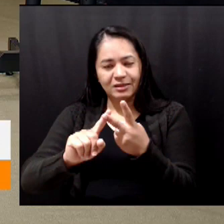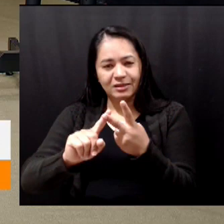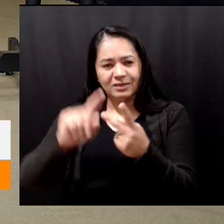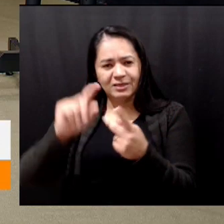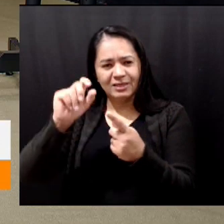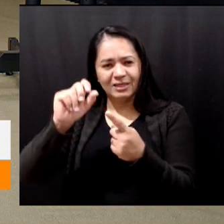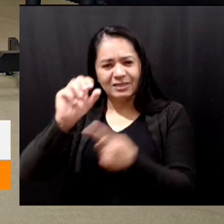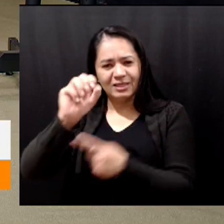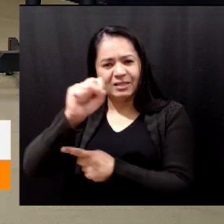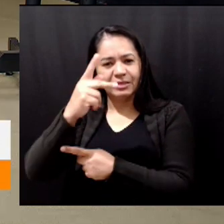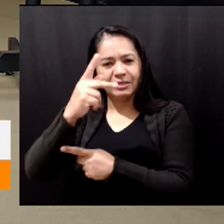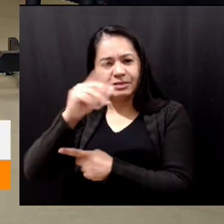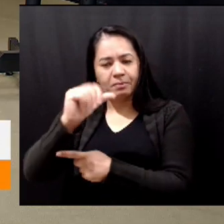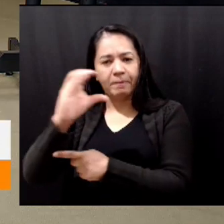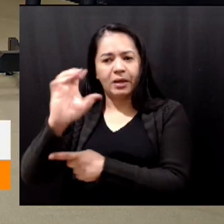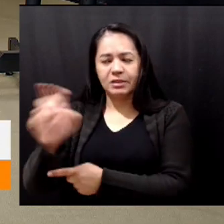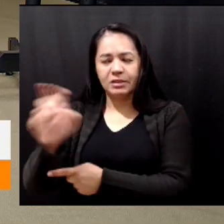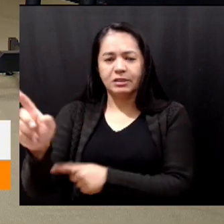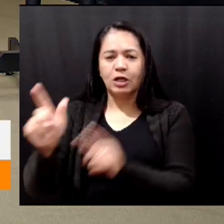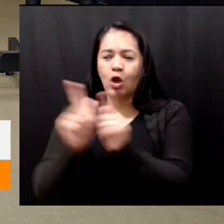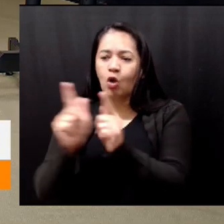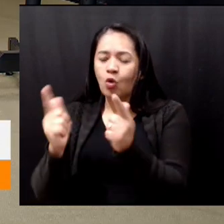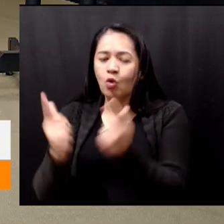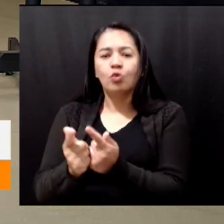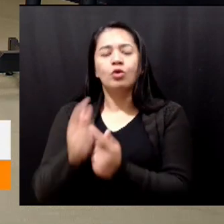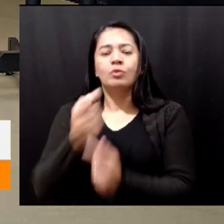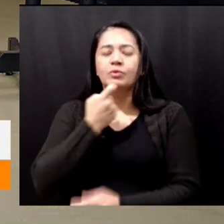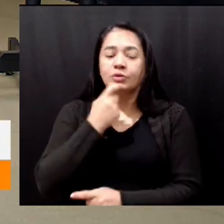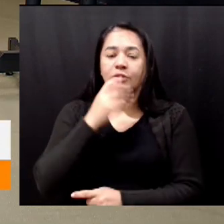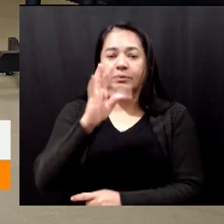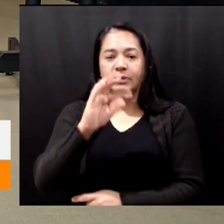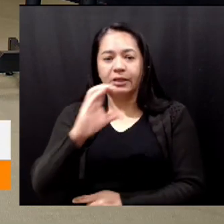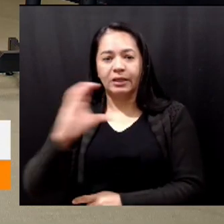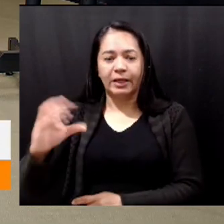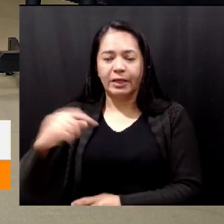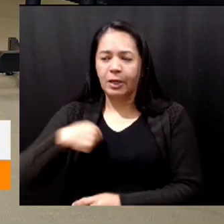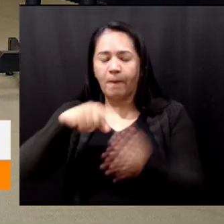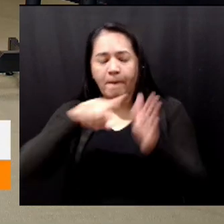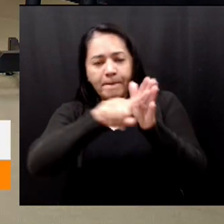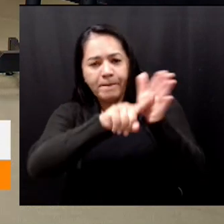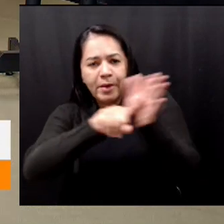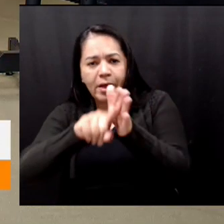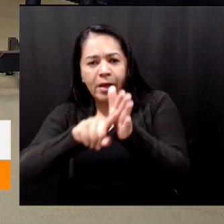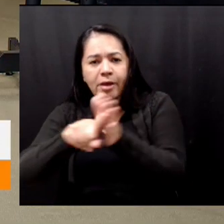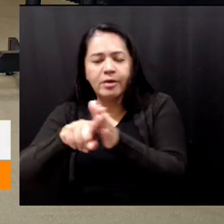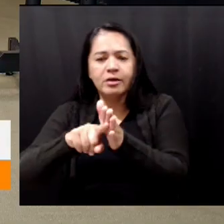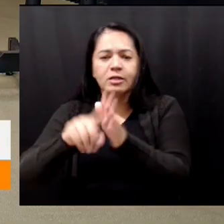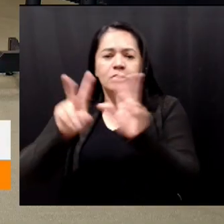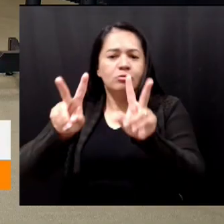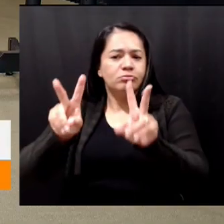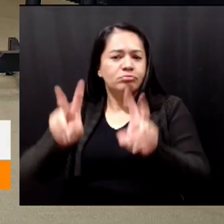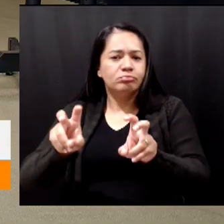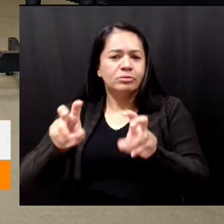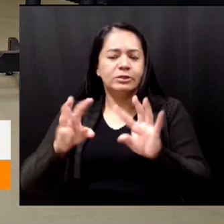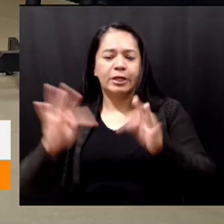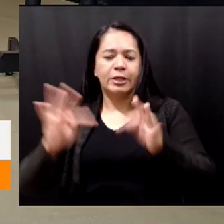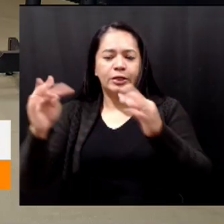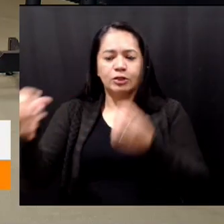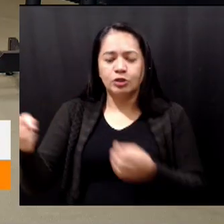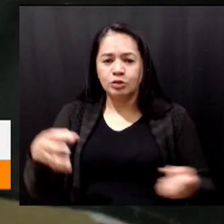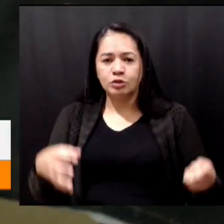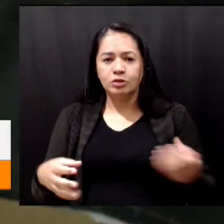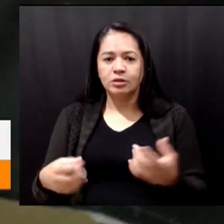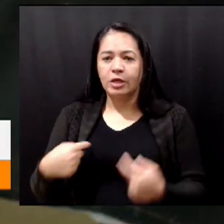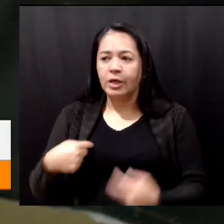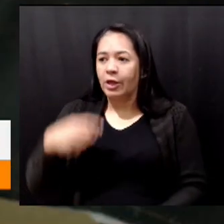foi a equipe do Campinas Tech. Eu estava fazendo uma pesquisa sobre, né, tecnologia e inovação. Eu tô aprendendo, gente. Olha,